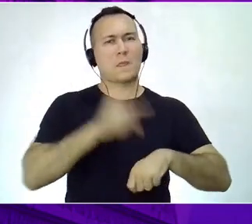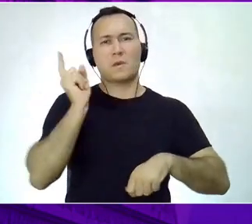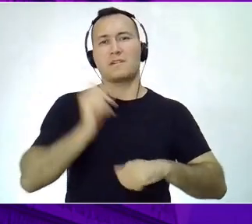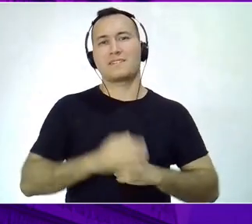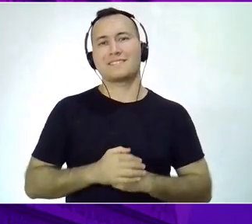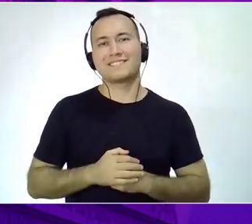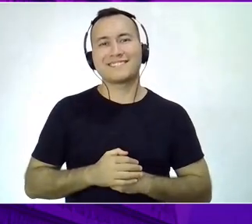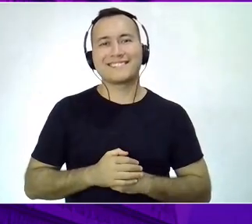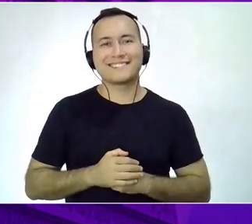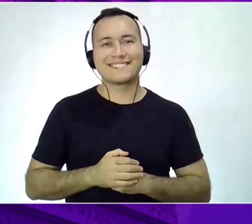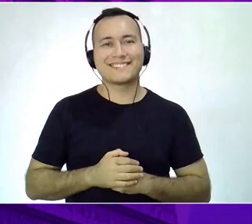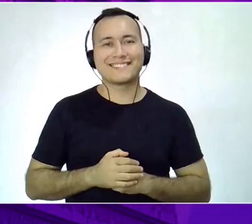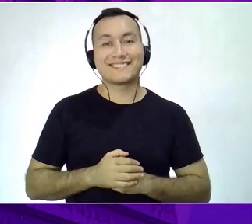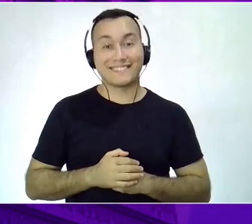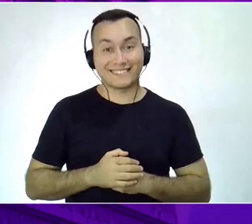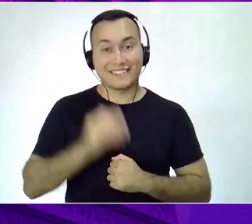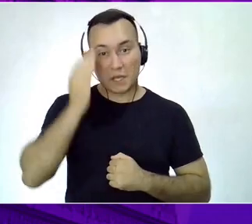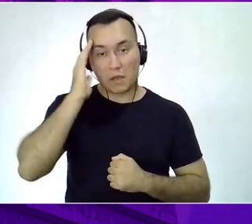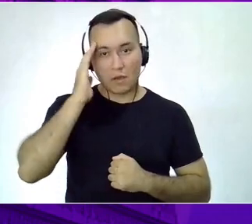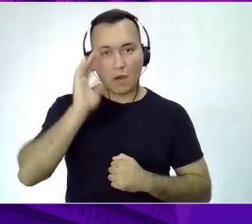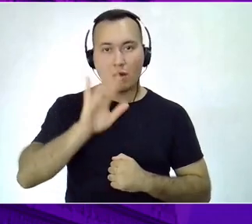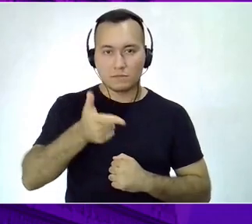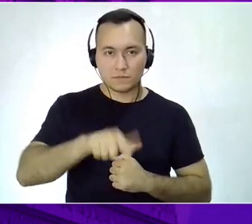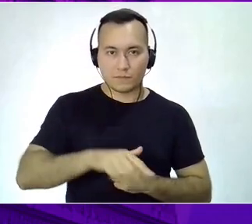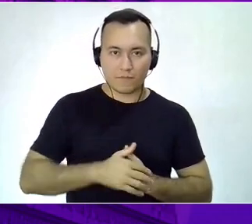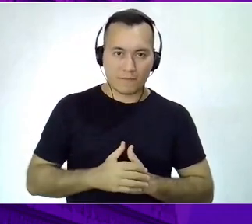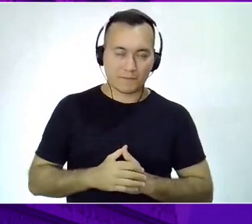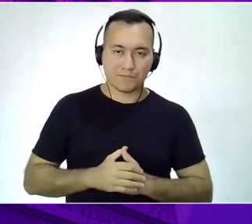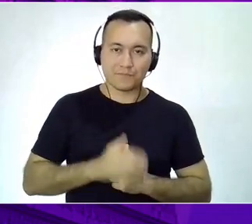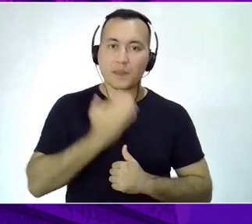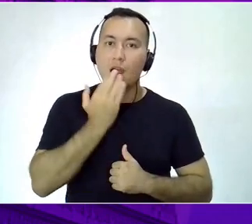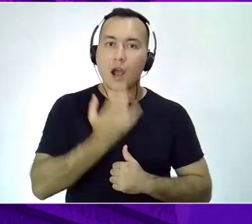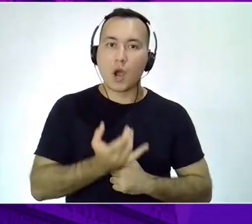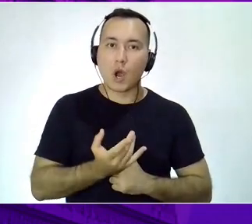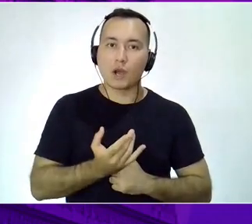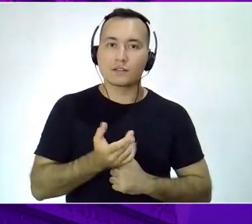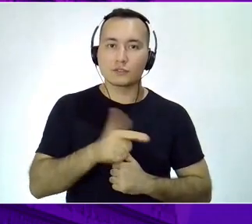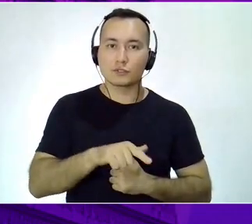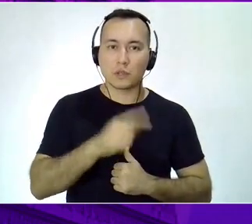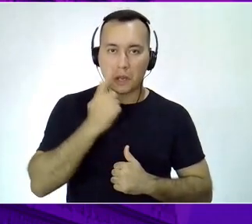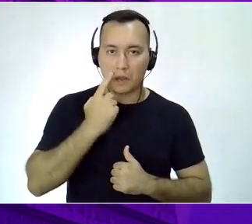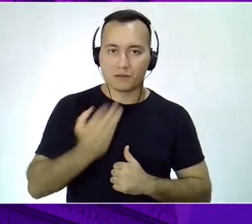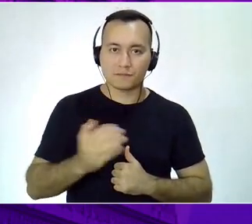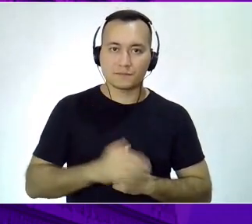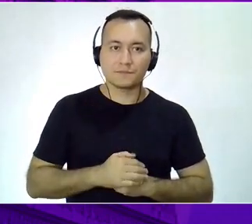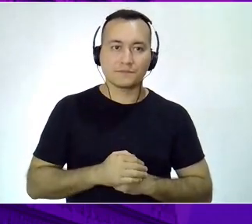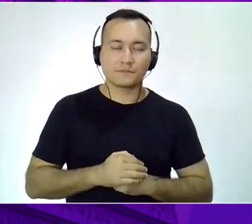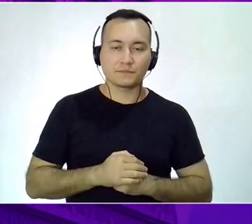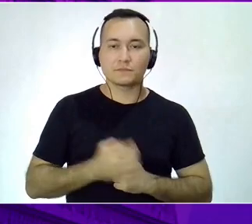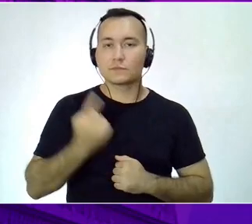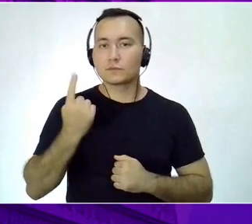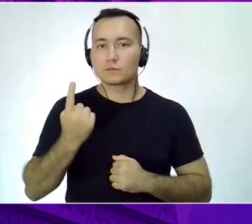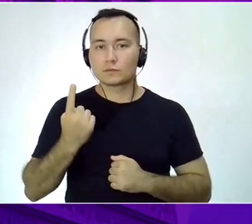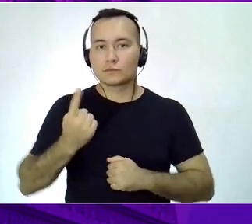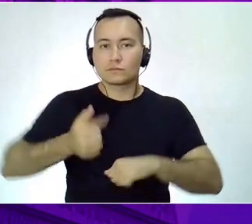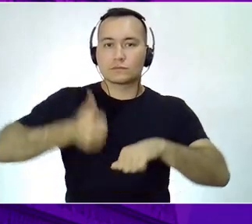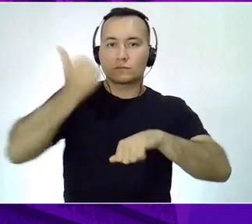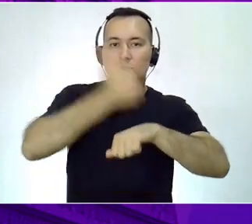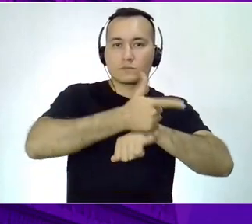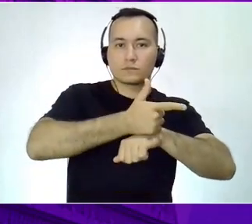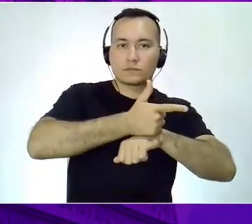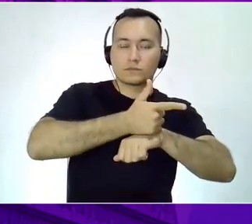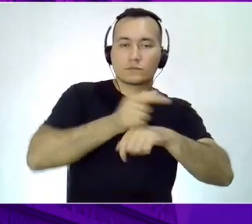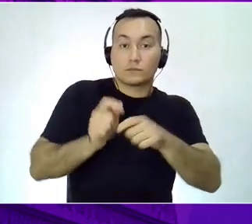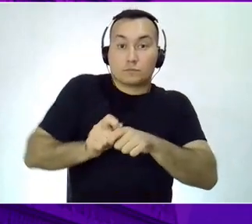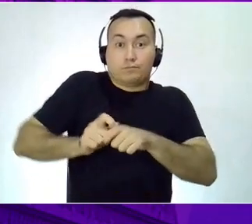para outra ponta, para cor, quantas vezes uma é maior do que a outra? Nem